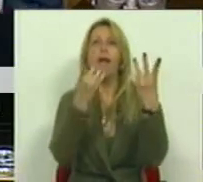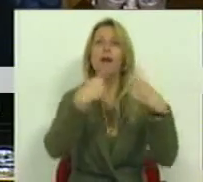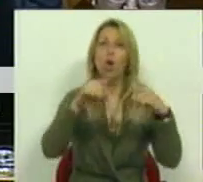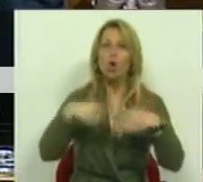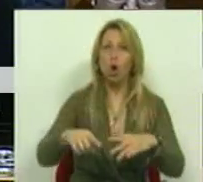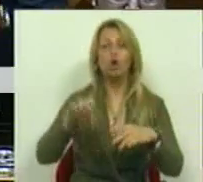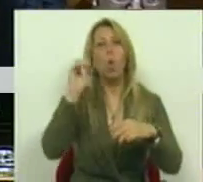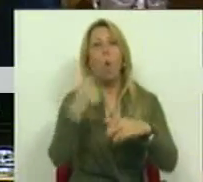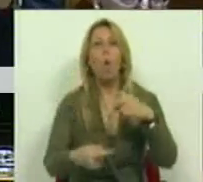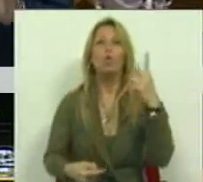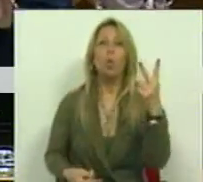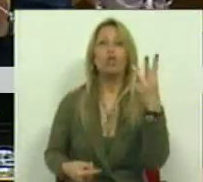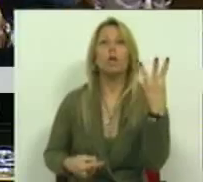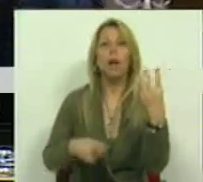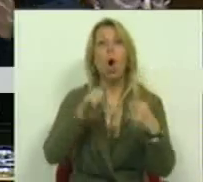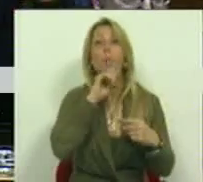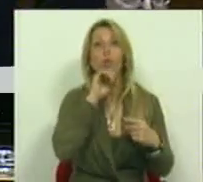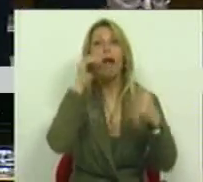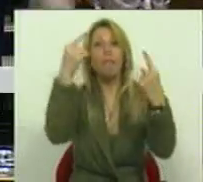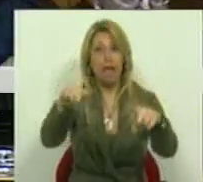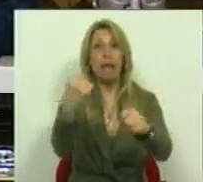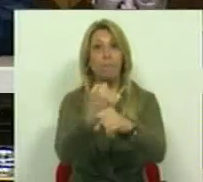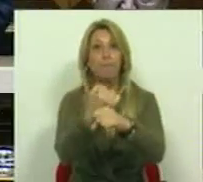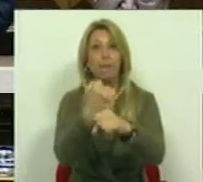3 oportunidades que tem para trabalhar, o que é que